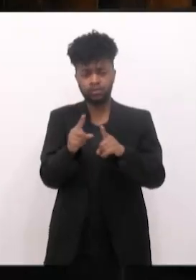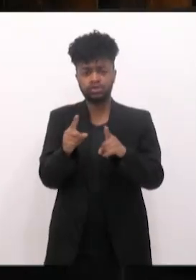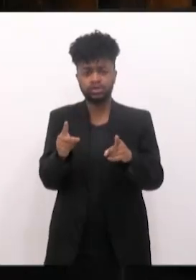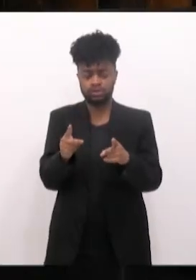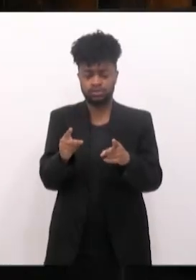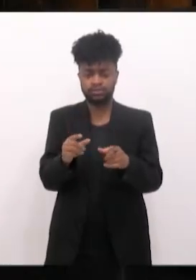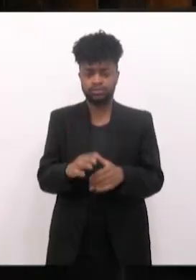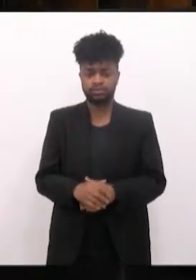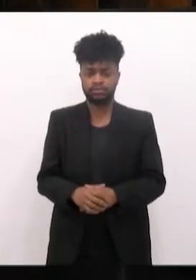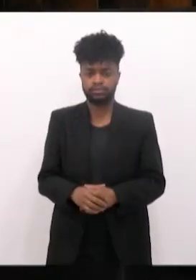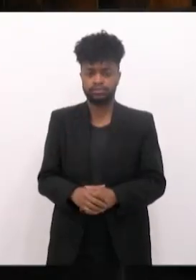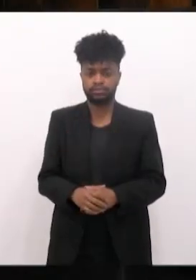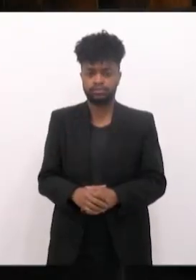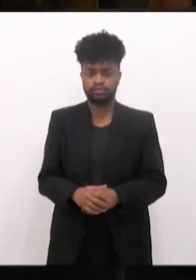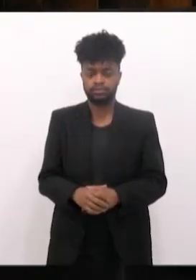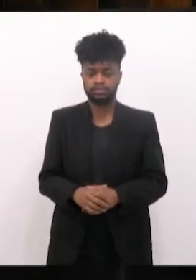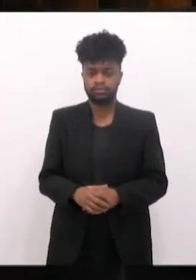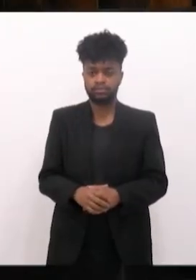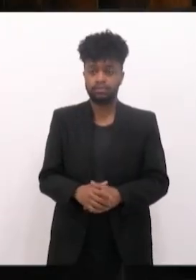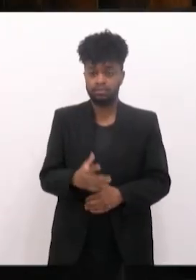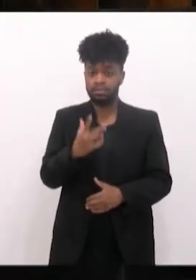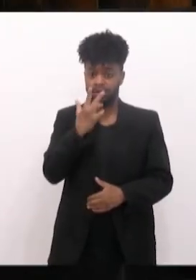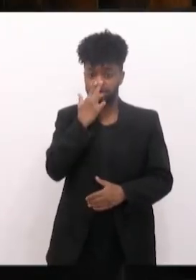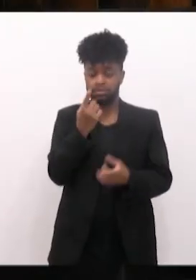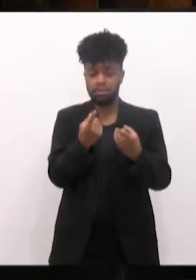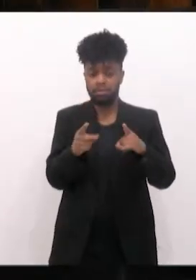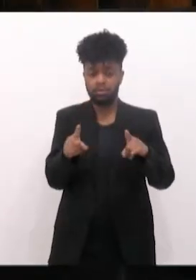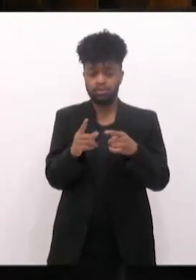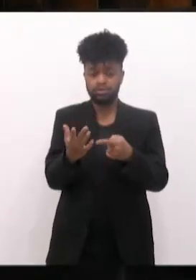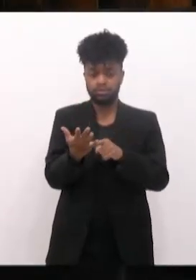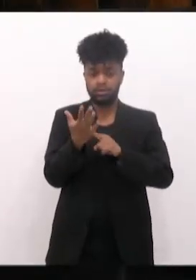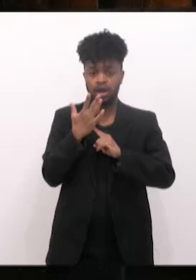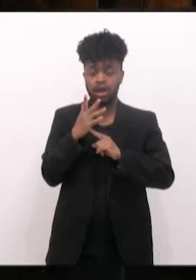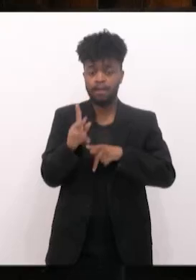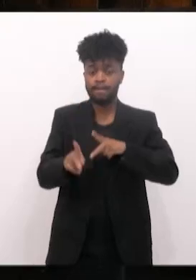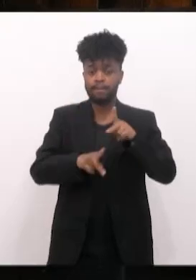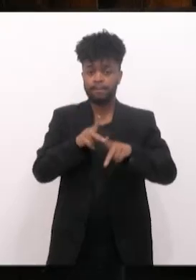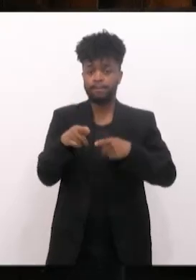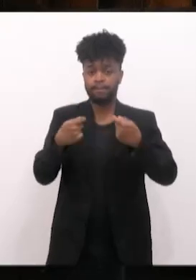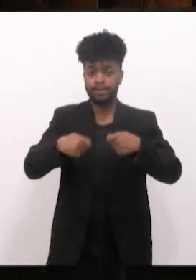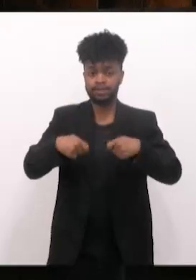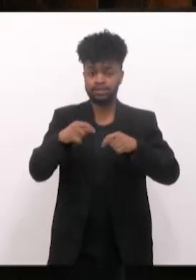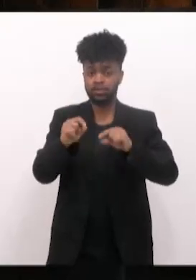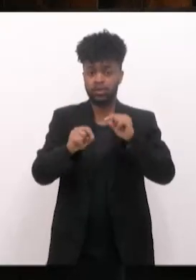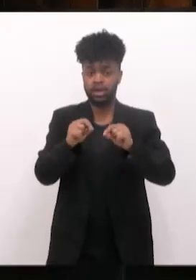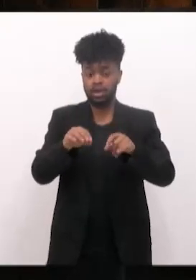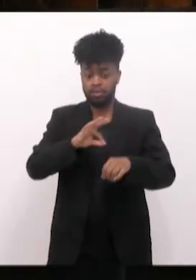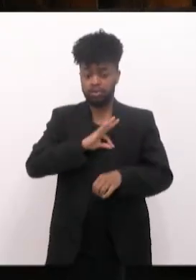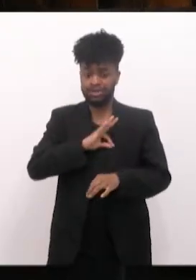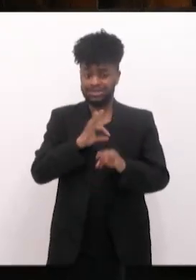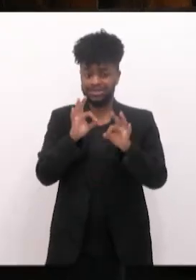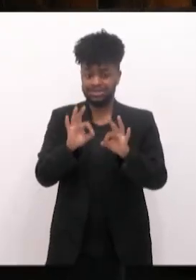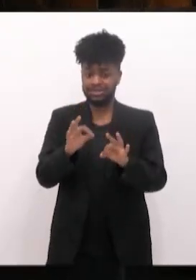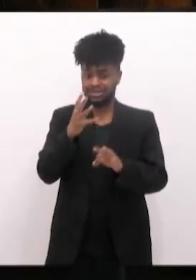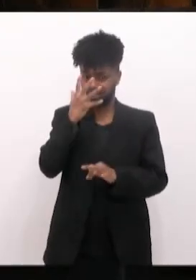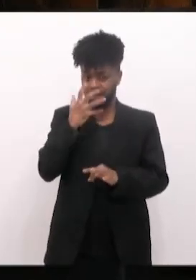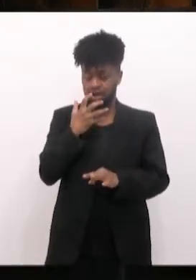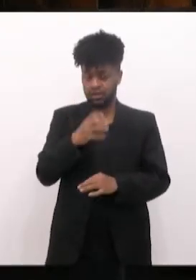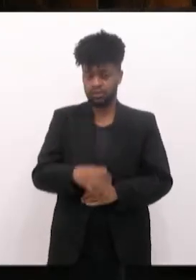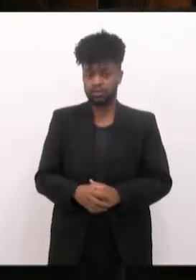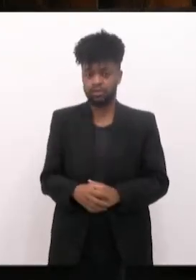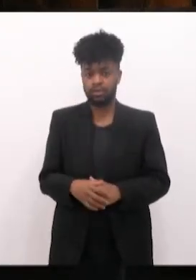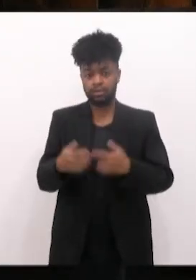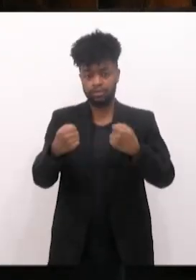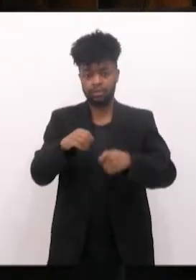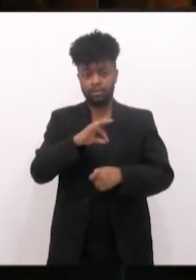melodia que fala que a população precisa de policiais sérios, de